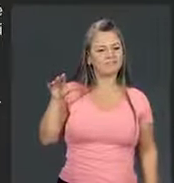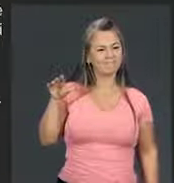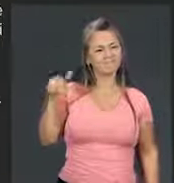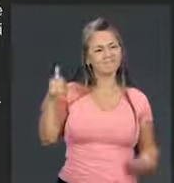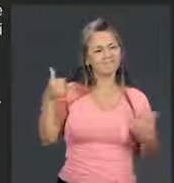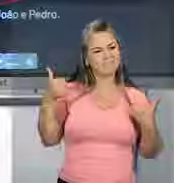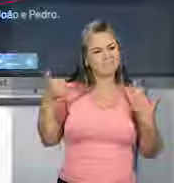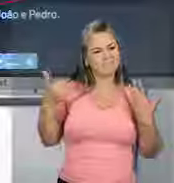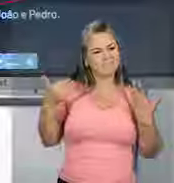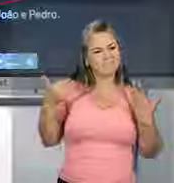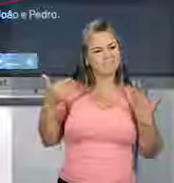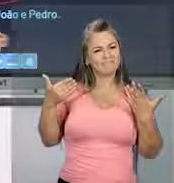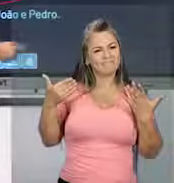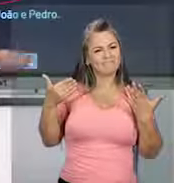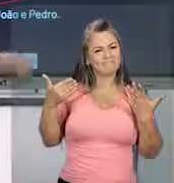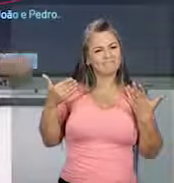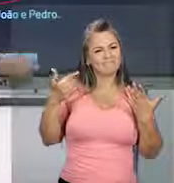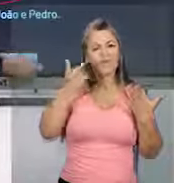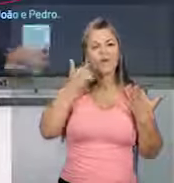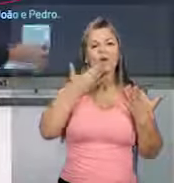Então, vamos apagar aqui.